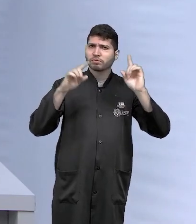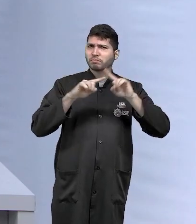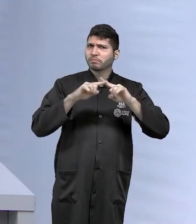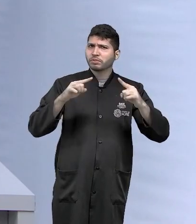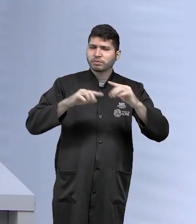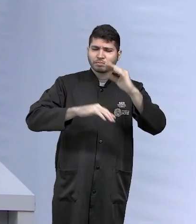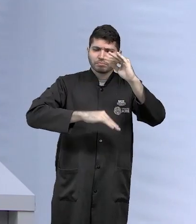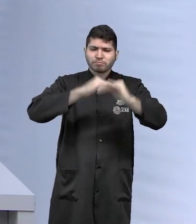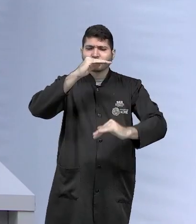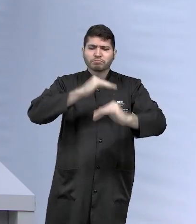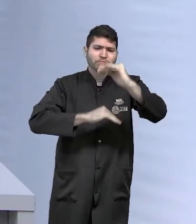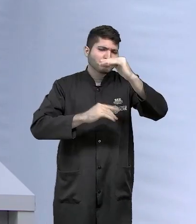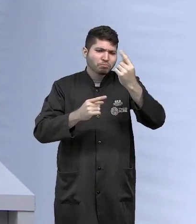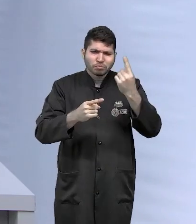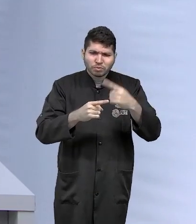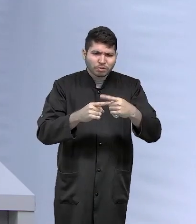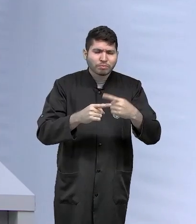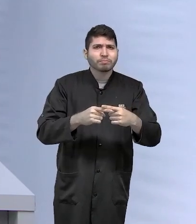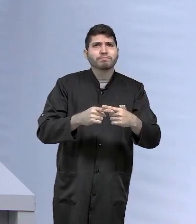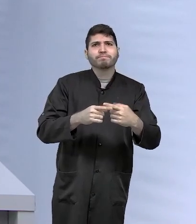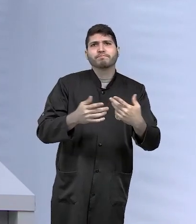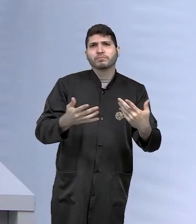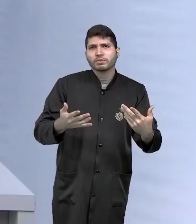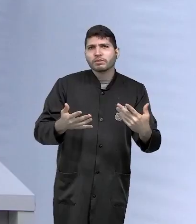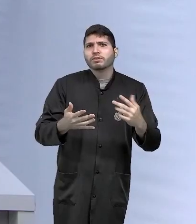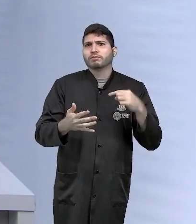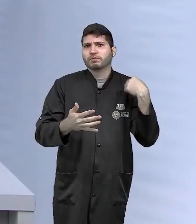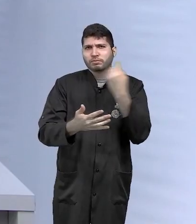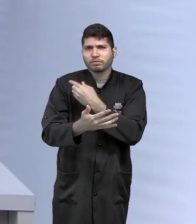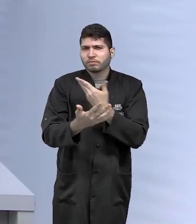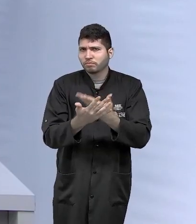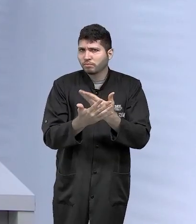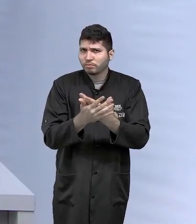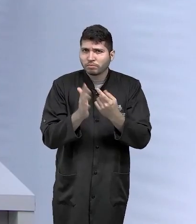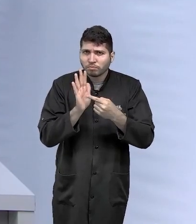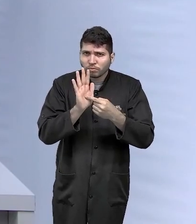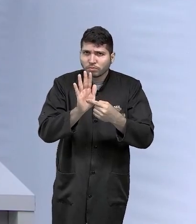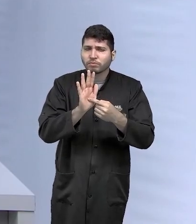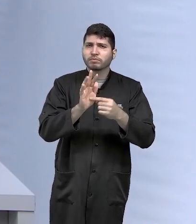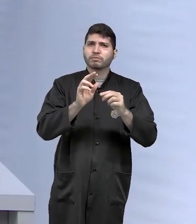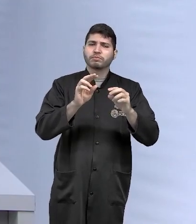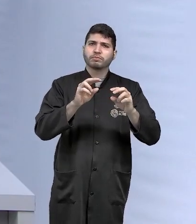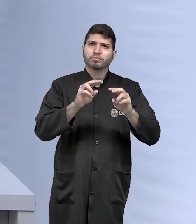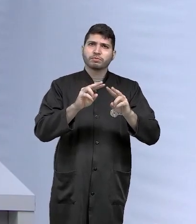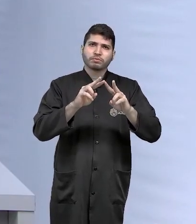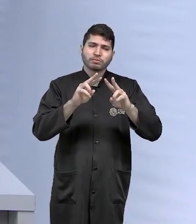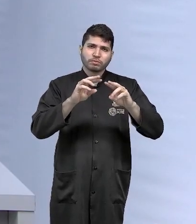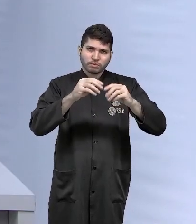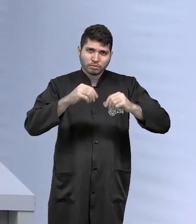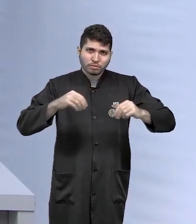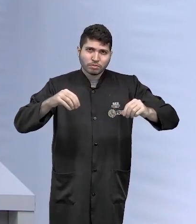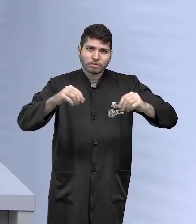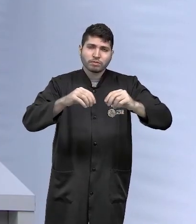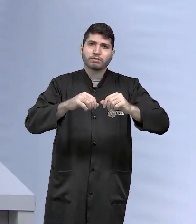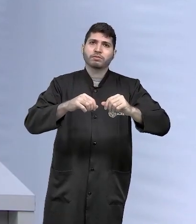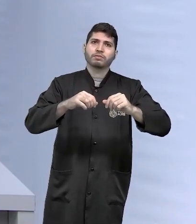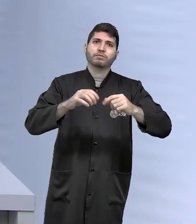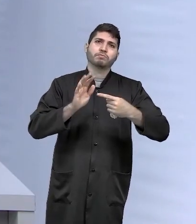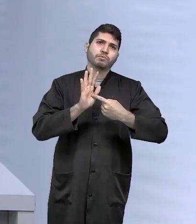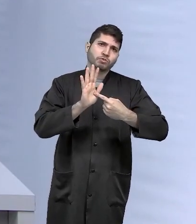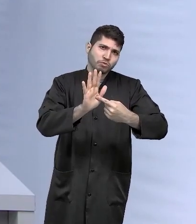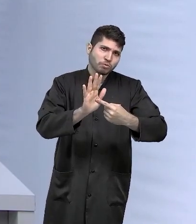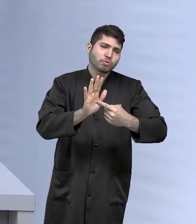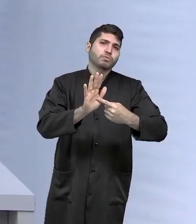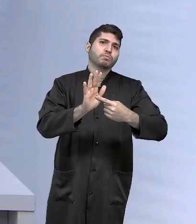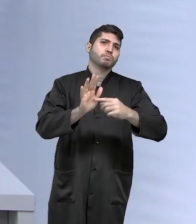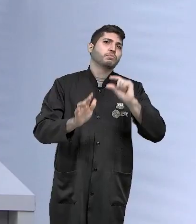desigual? A nossa aula trata exatamente disso. A questão de terra ajuda a responder o principal problema